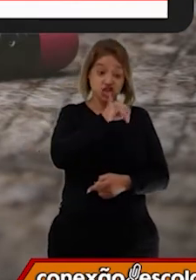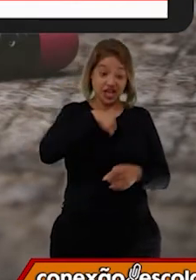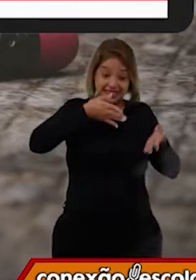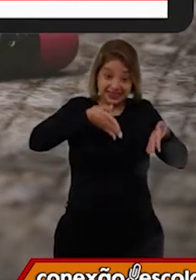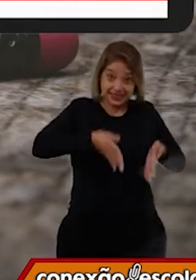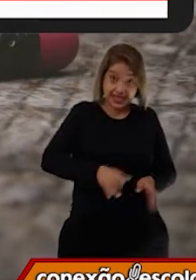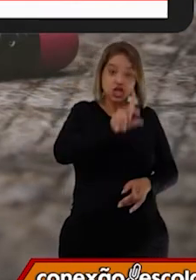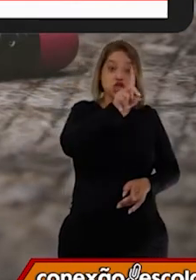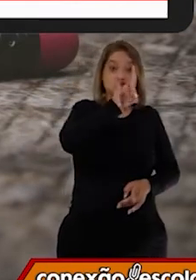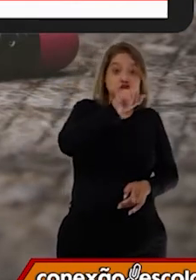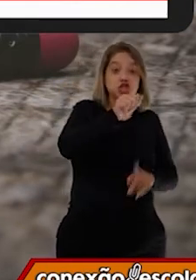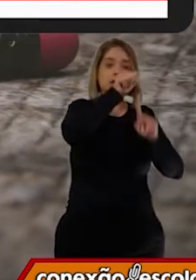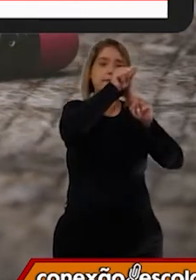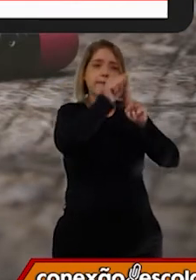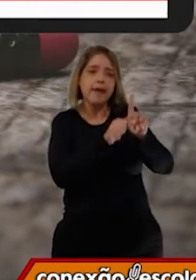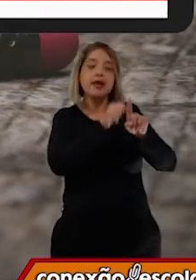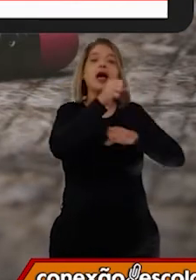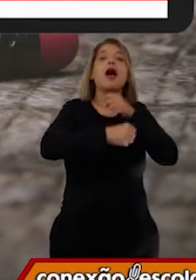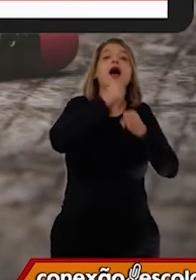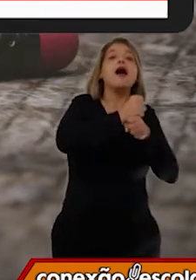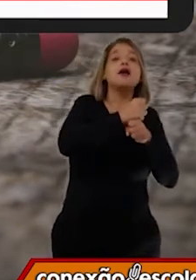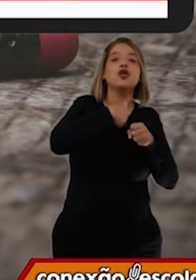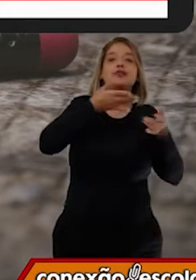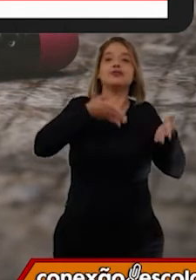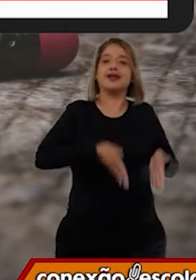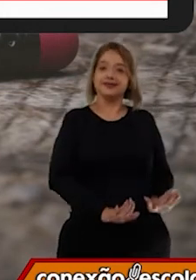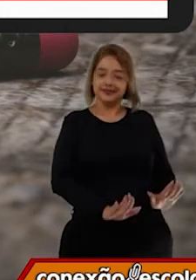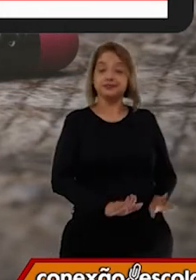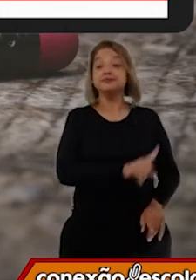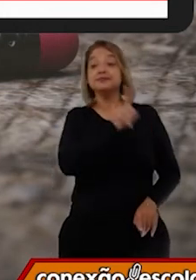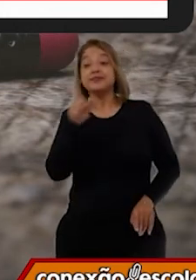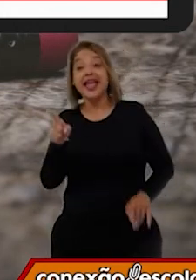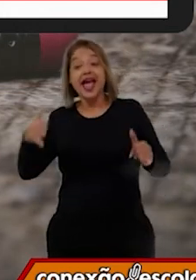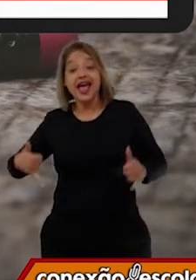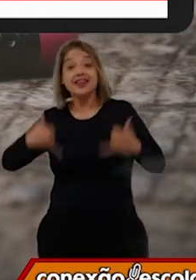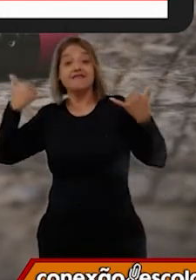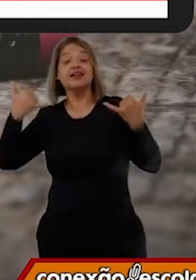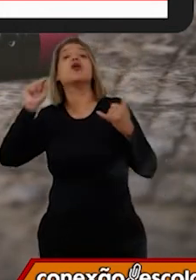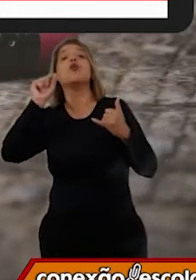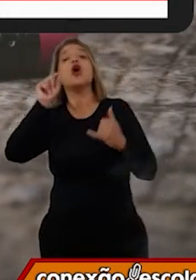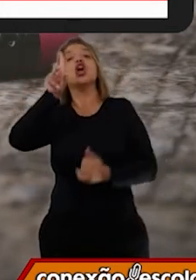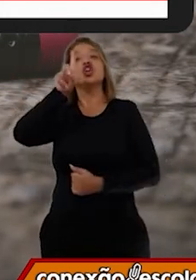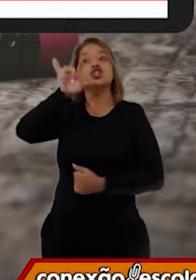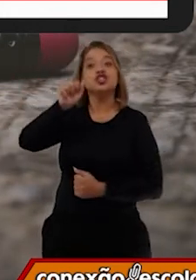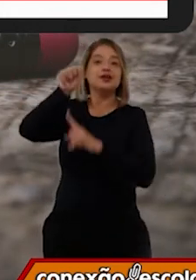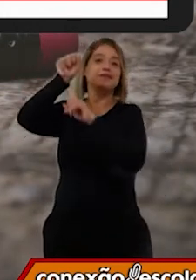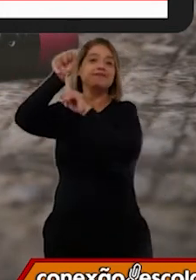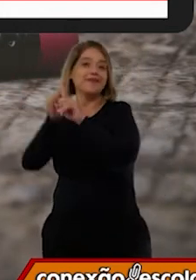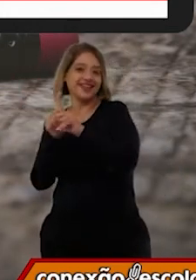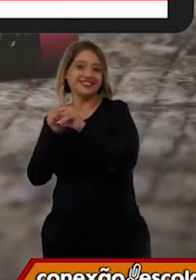o mês e o ano que você nasceu. E dia do seu aniversário é o dia e o mês